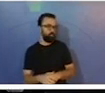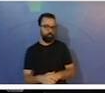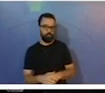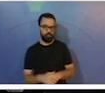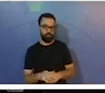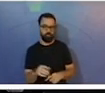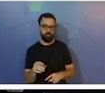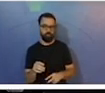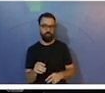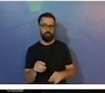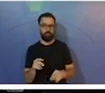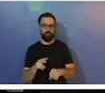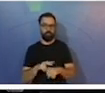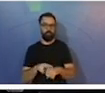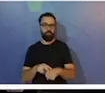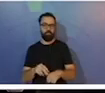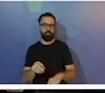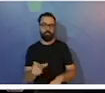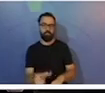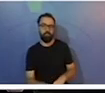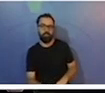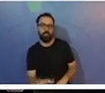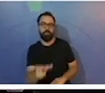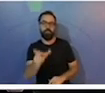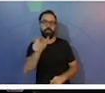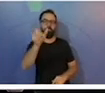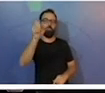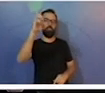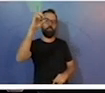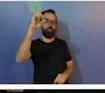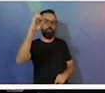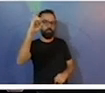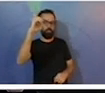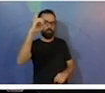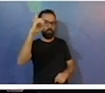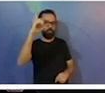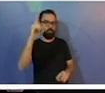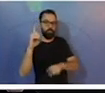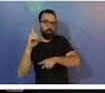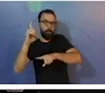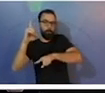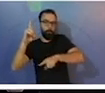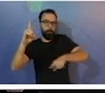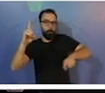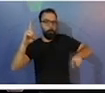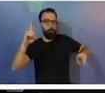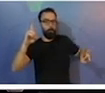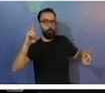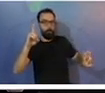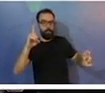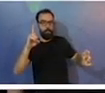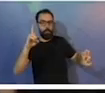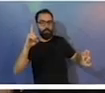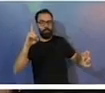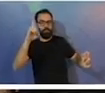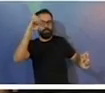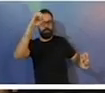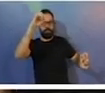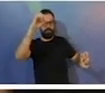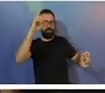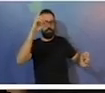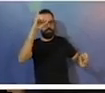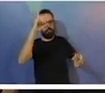O verde está na letra D. E na linha 5. Então, essa quadrinha é